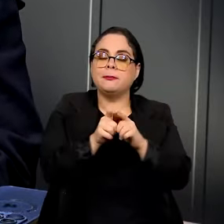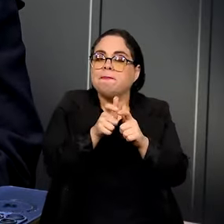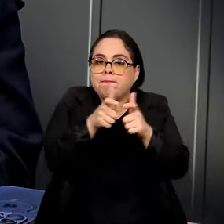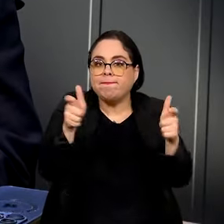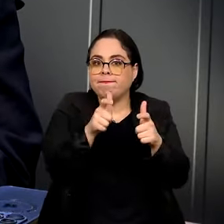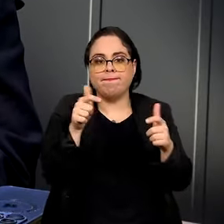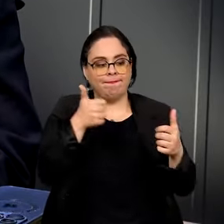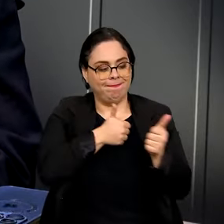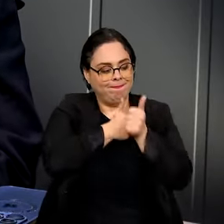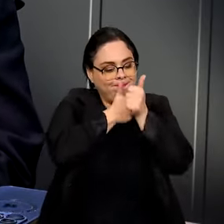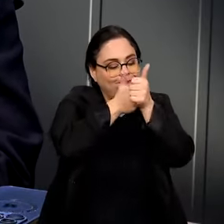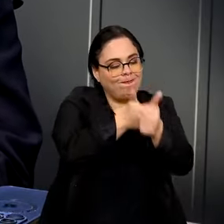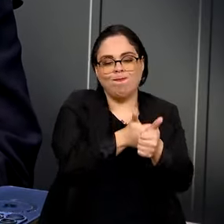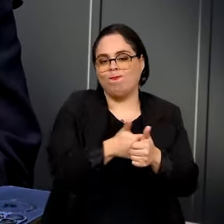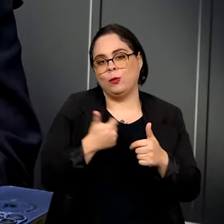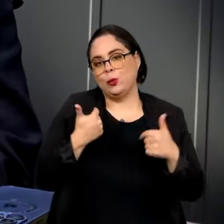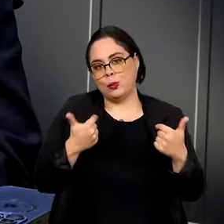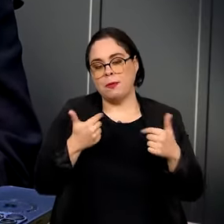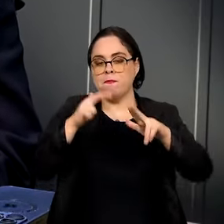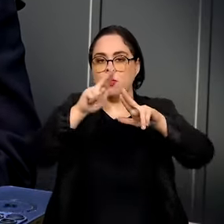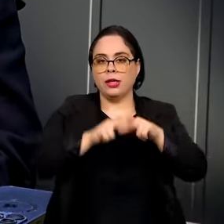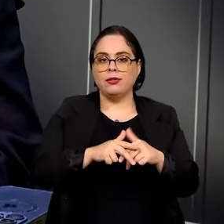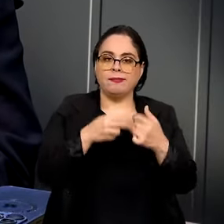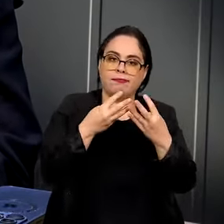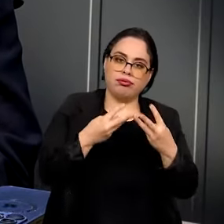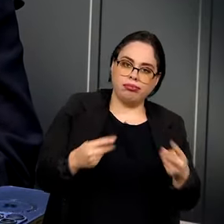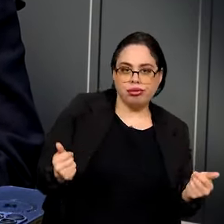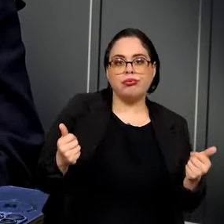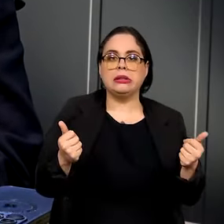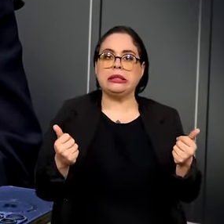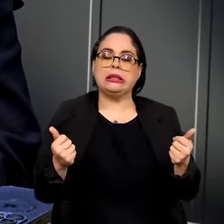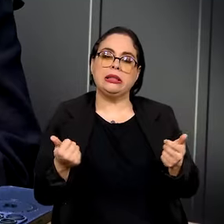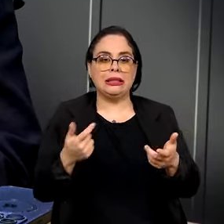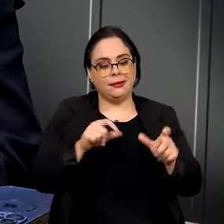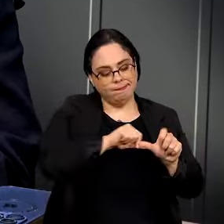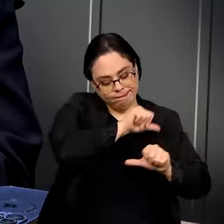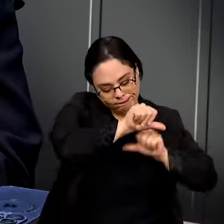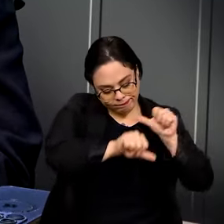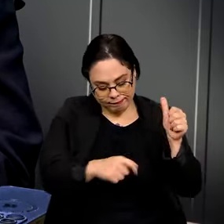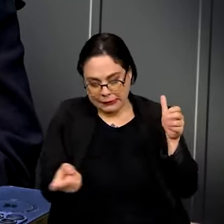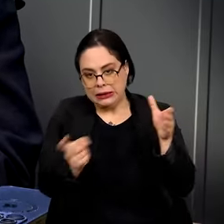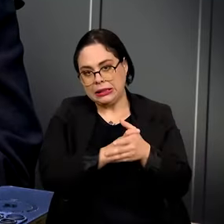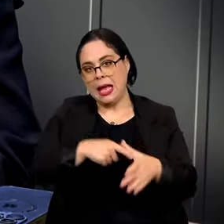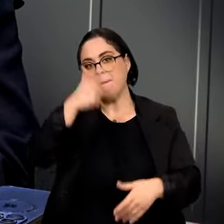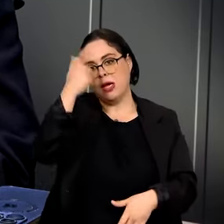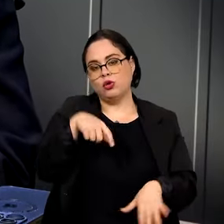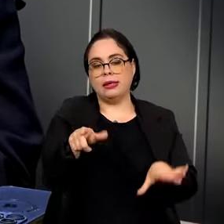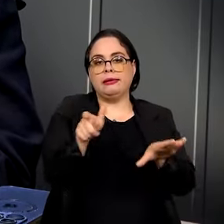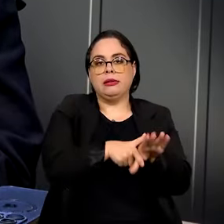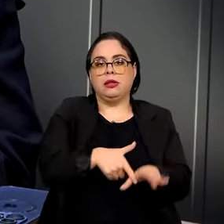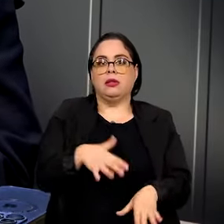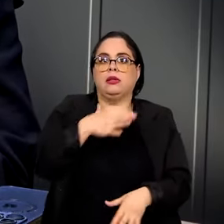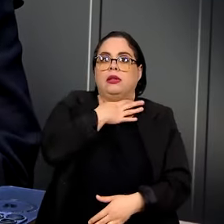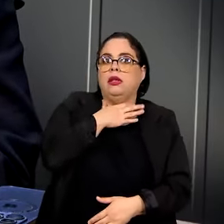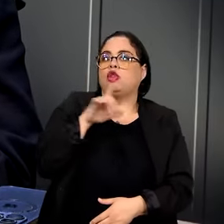muitos deles não tiveram o acompanhamento por isso que fracassaram e se transformaram em pessoas endividadas é o que